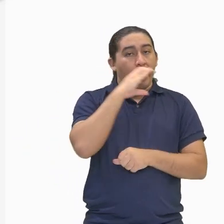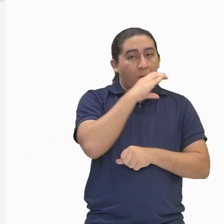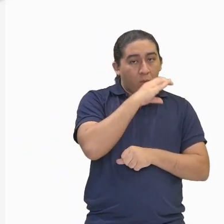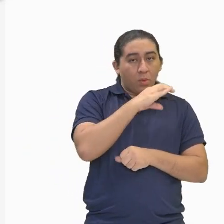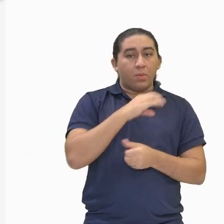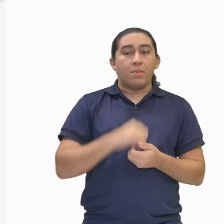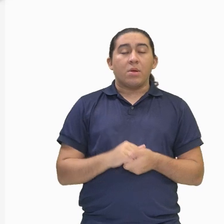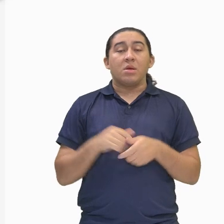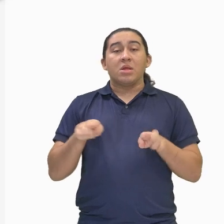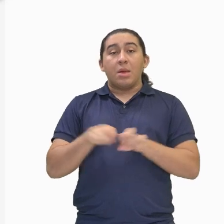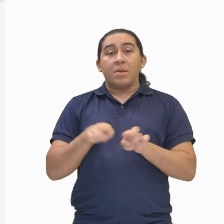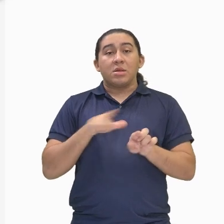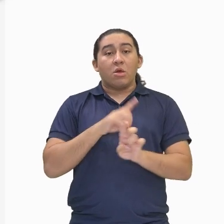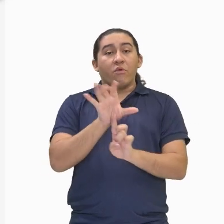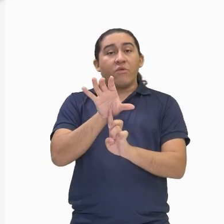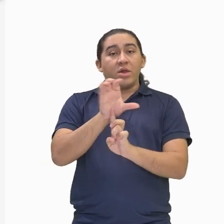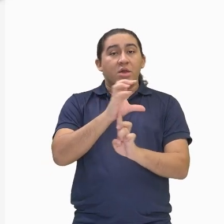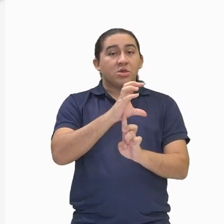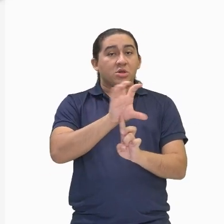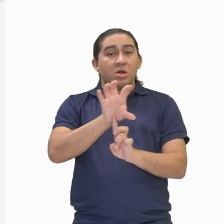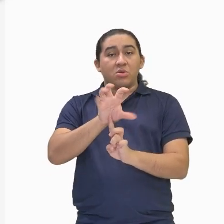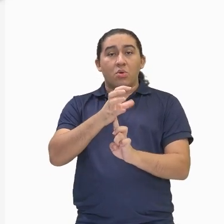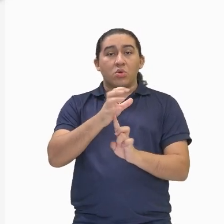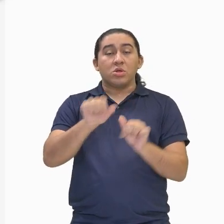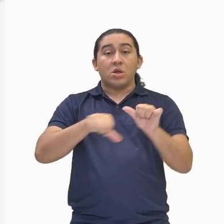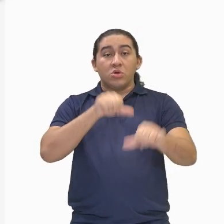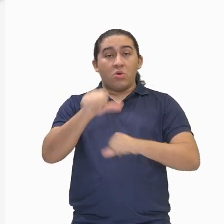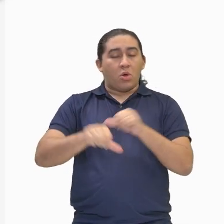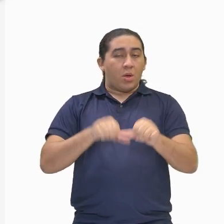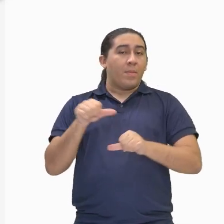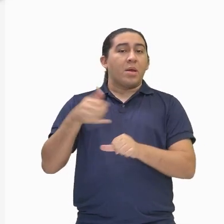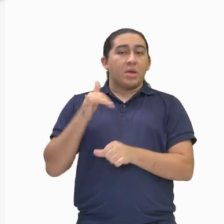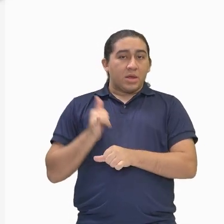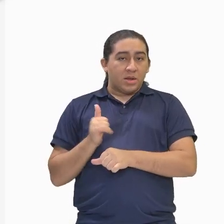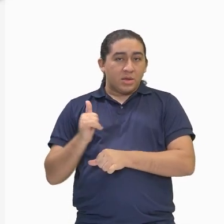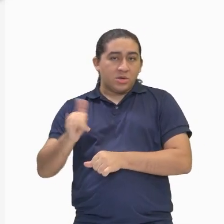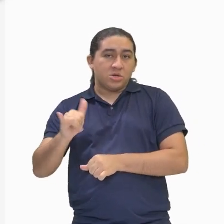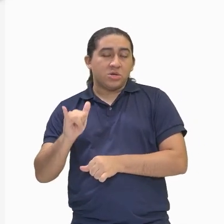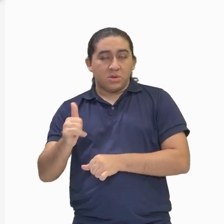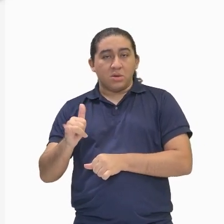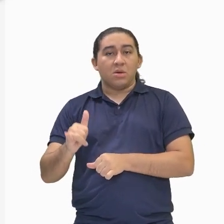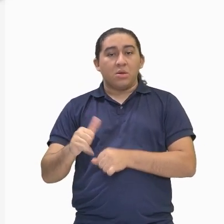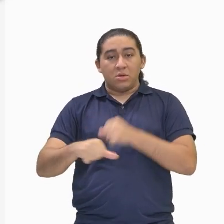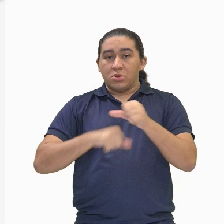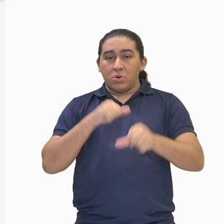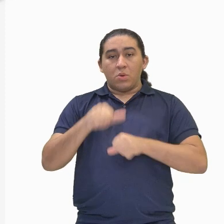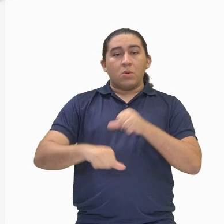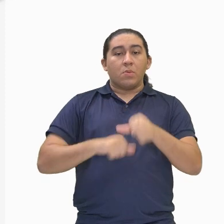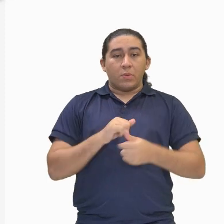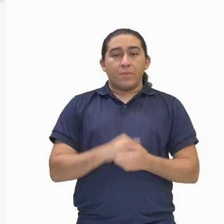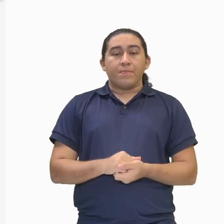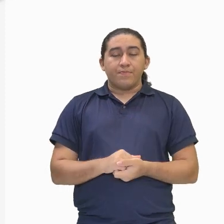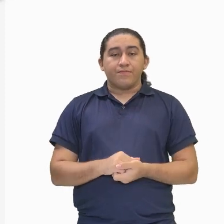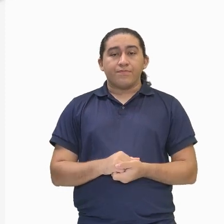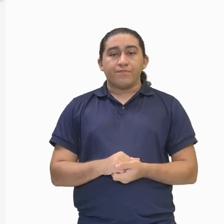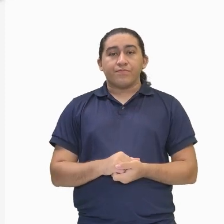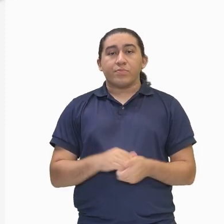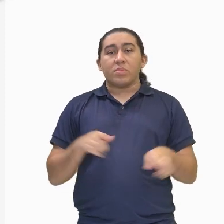ventilador, que eu já falei, transformando energia elétrica em energia eólica e em energia mecânica. Nós temos aí